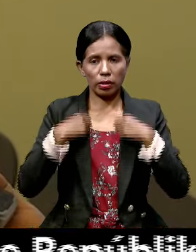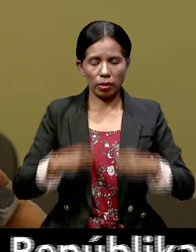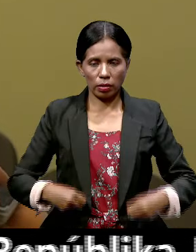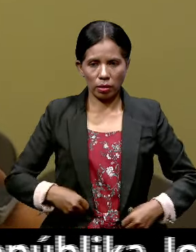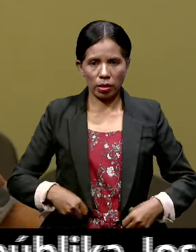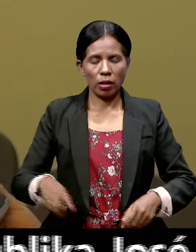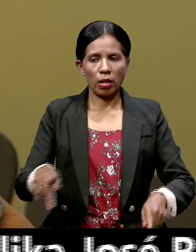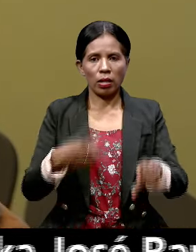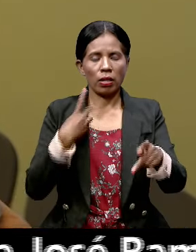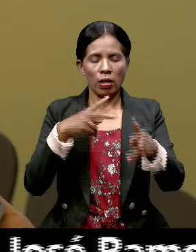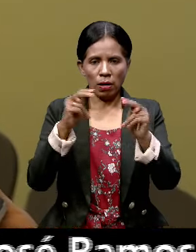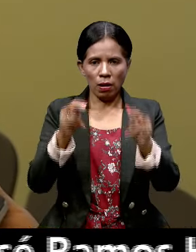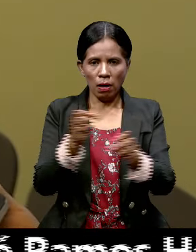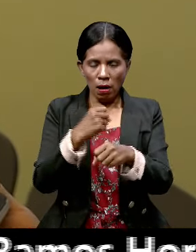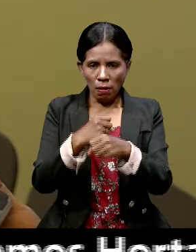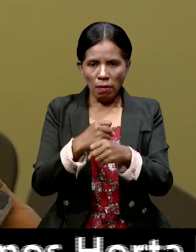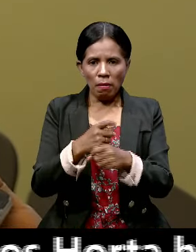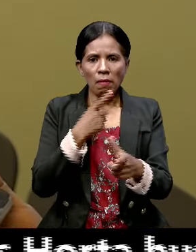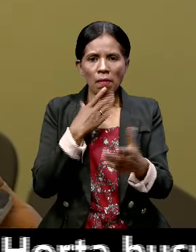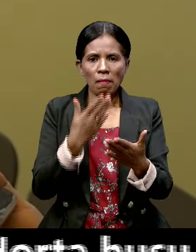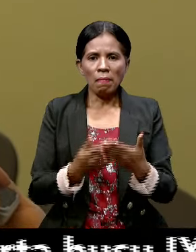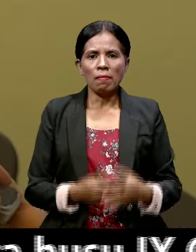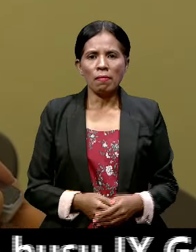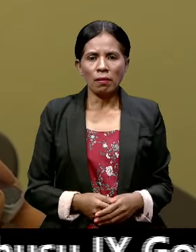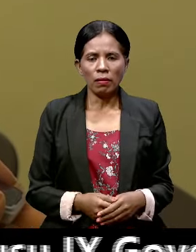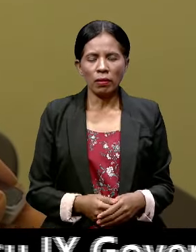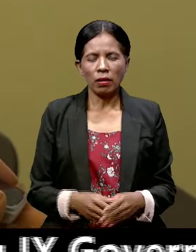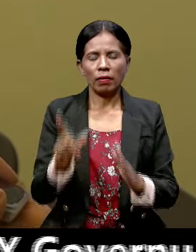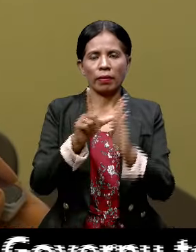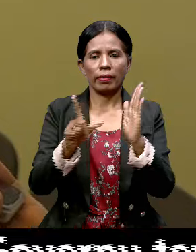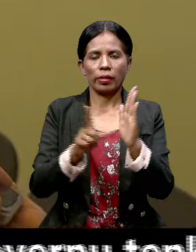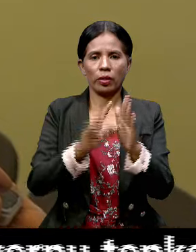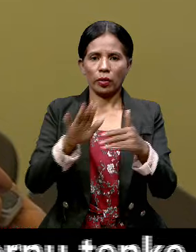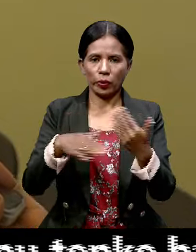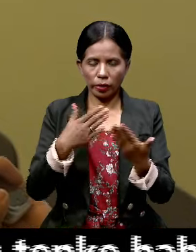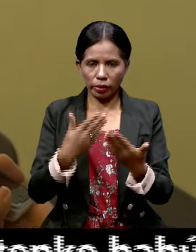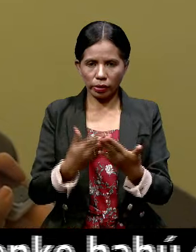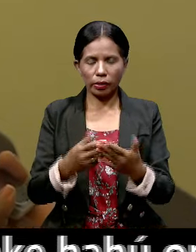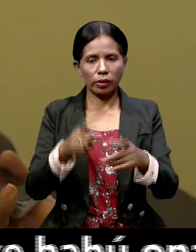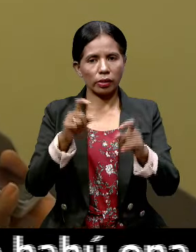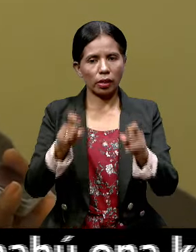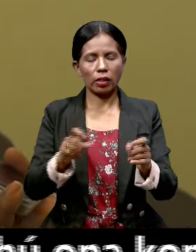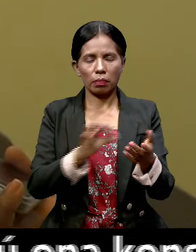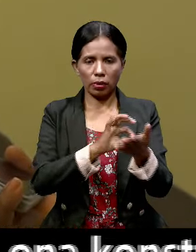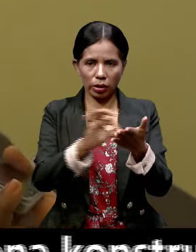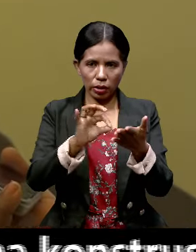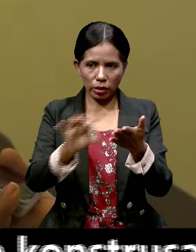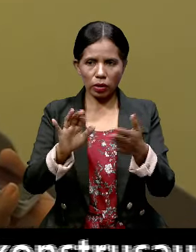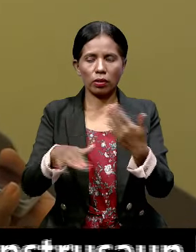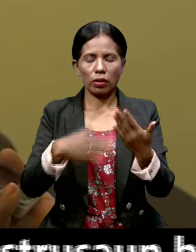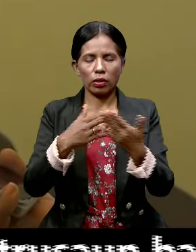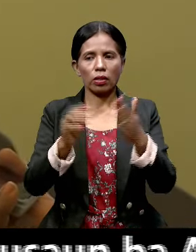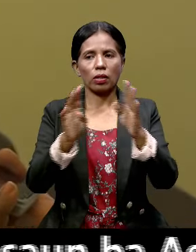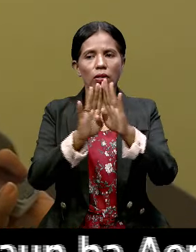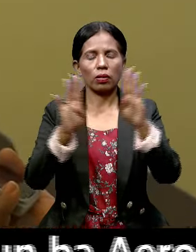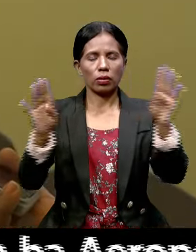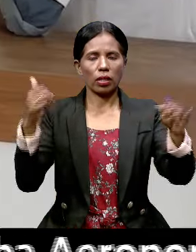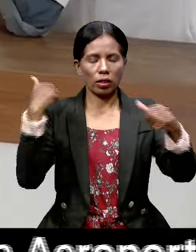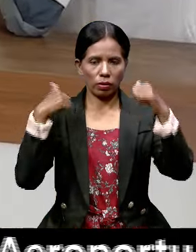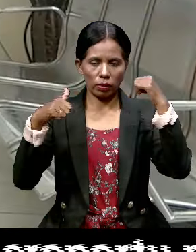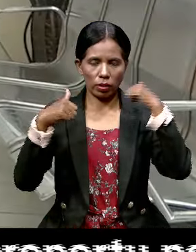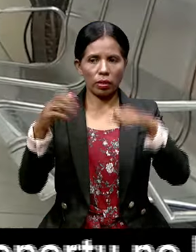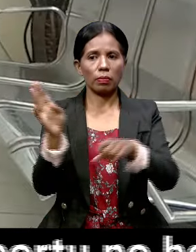to halo intervenção mai be en termos de lei todo tem que mais resista para tu locais e rania atividades